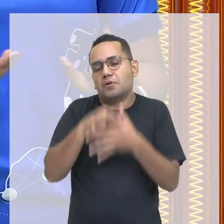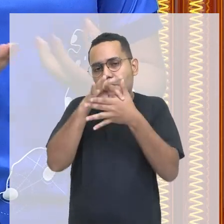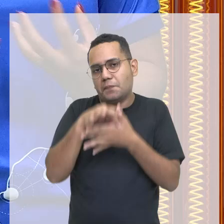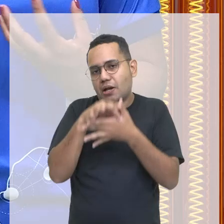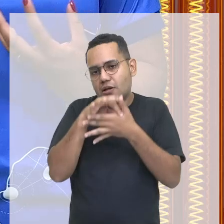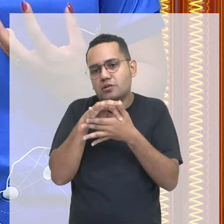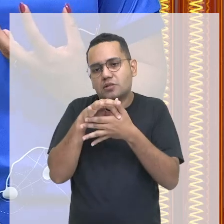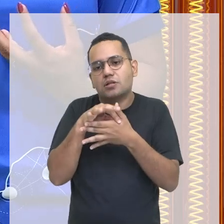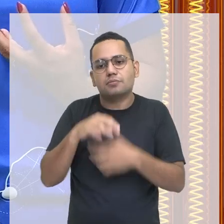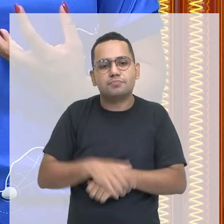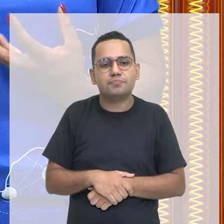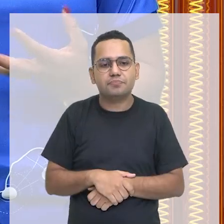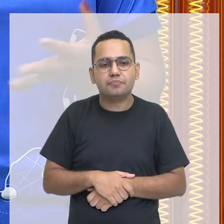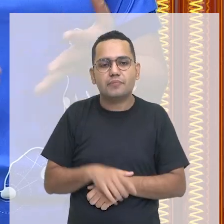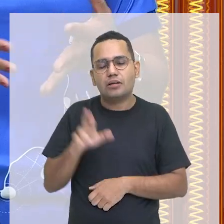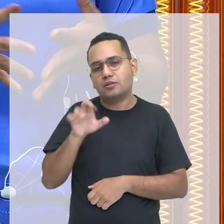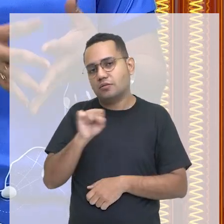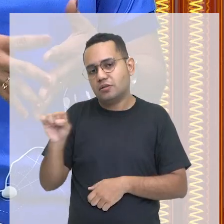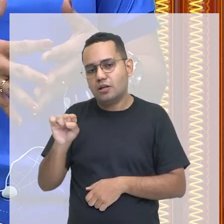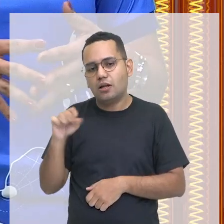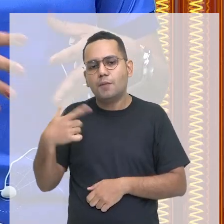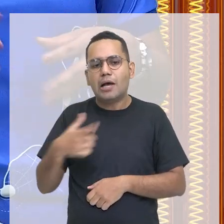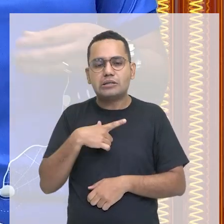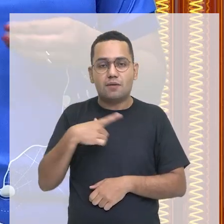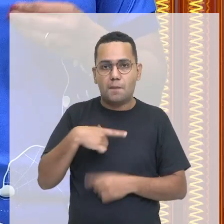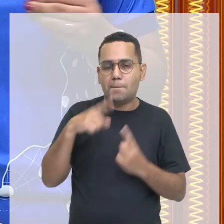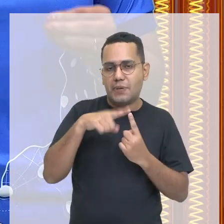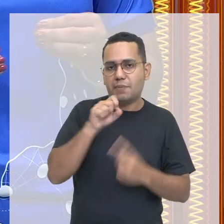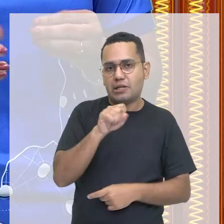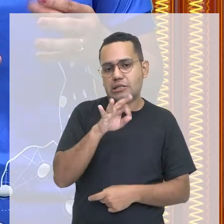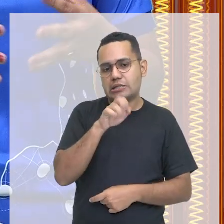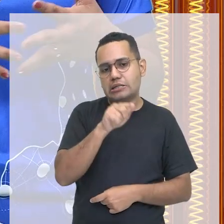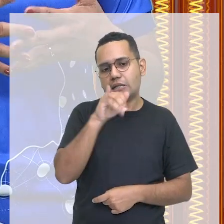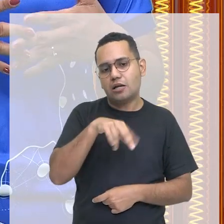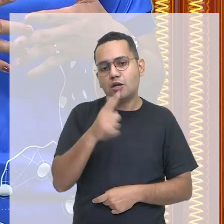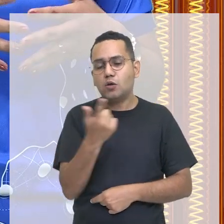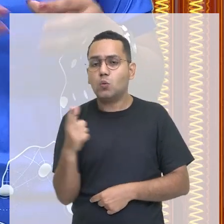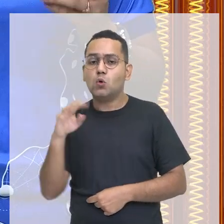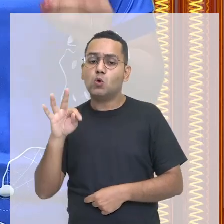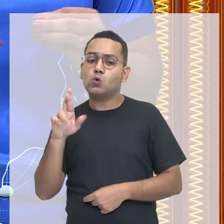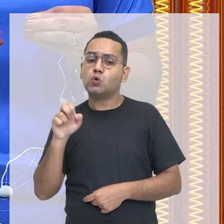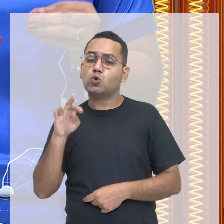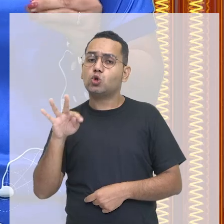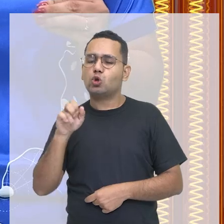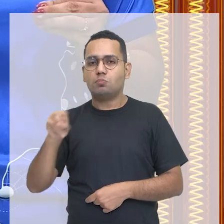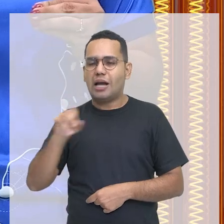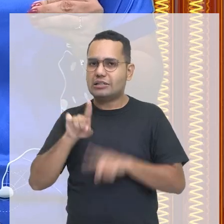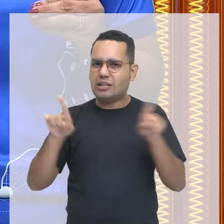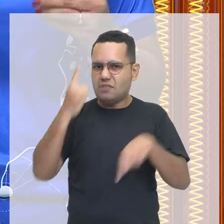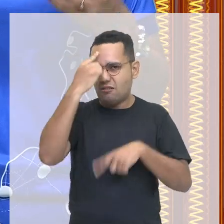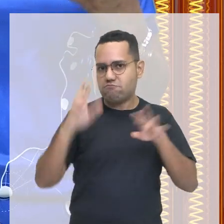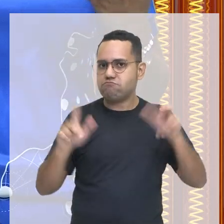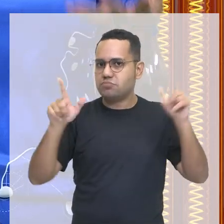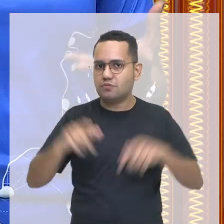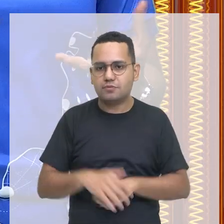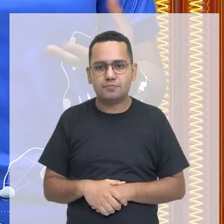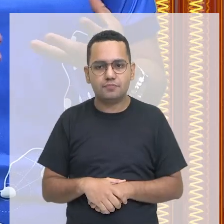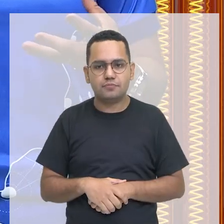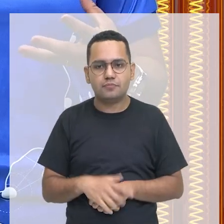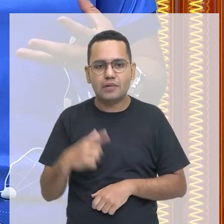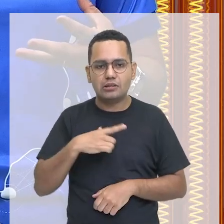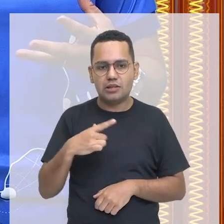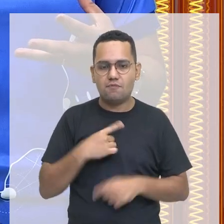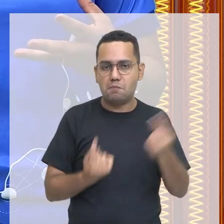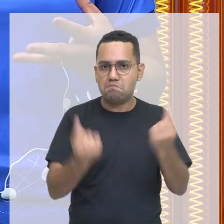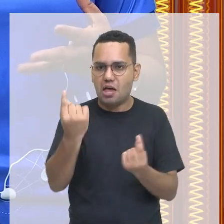vão ter ideologias diferenciadas. Mas, no final dessa disputa interna entre o